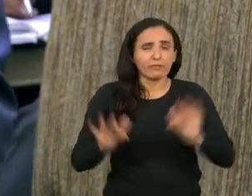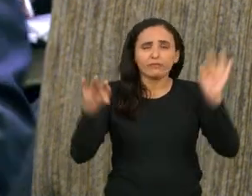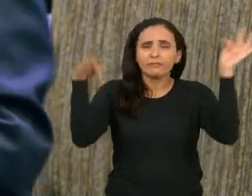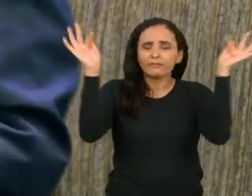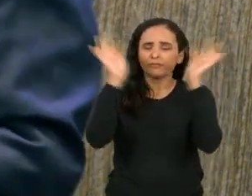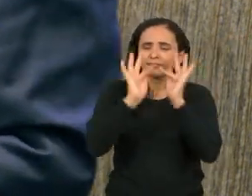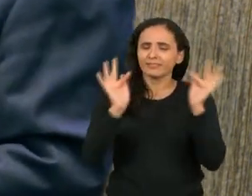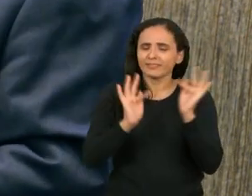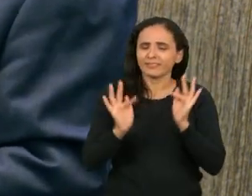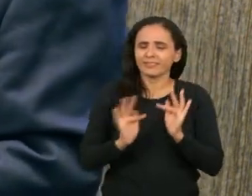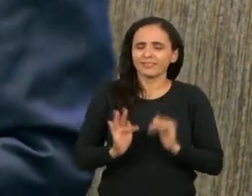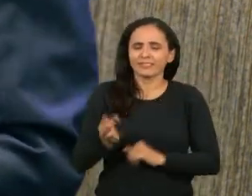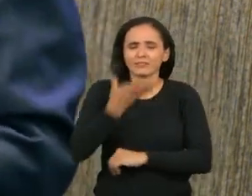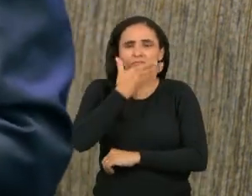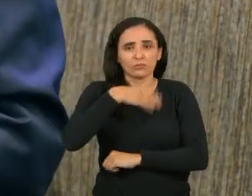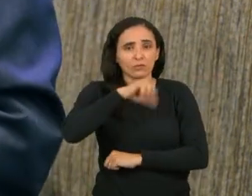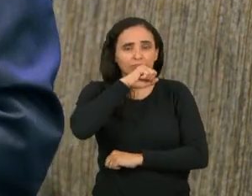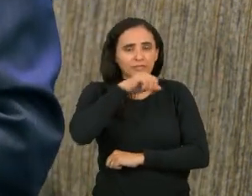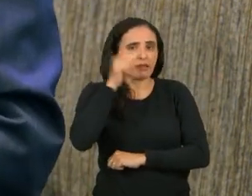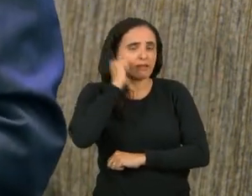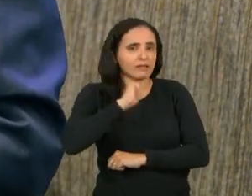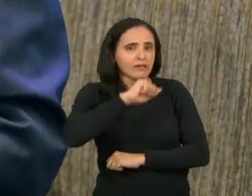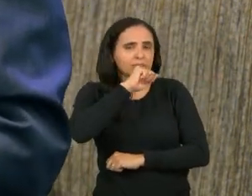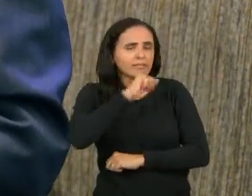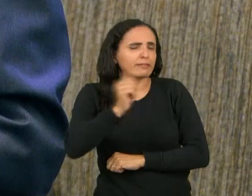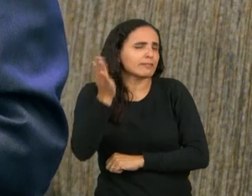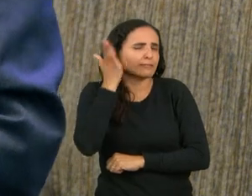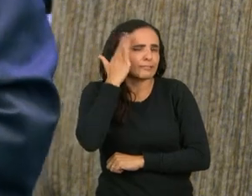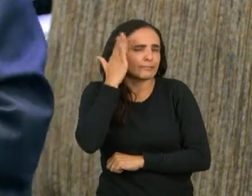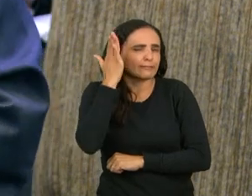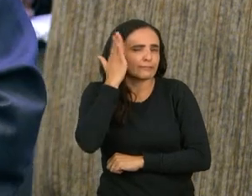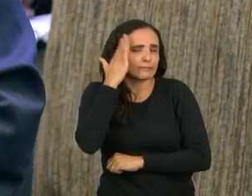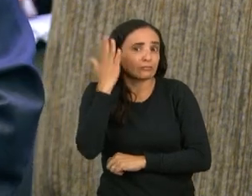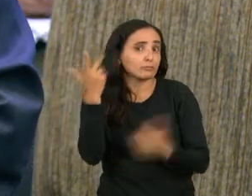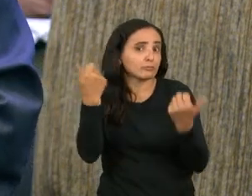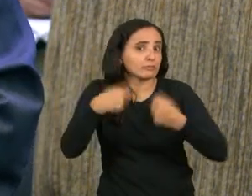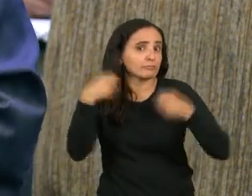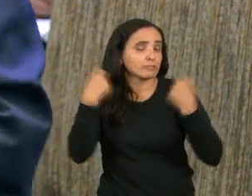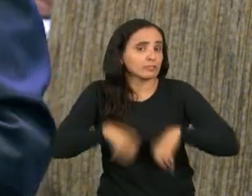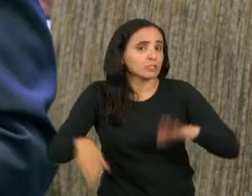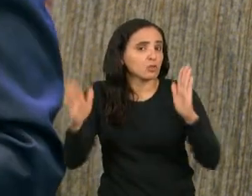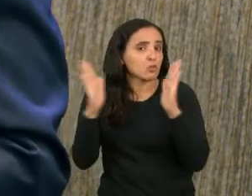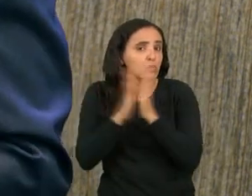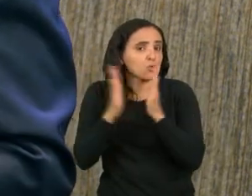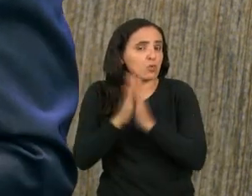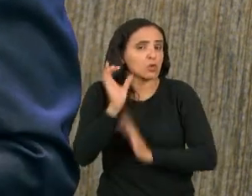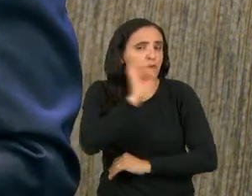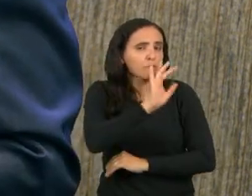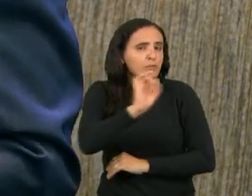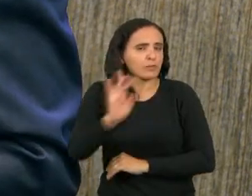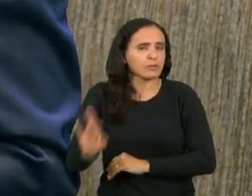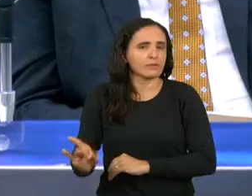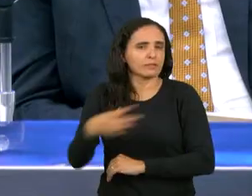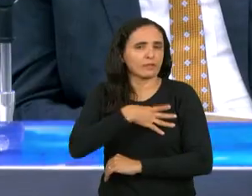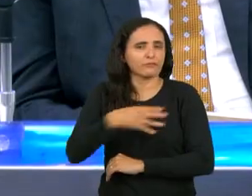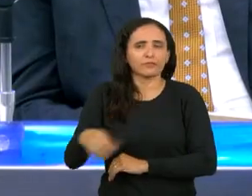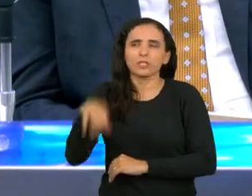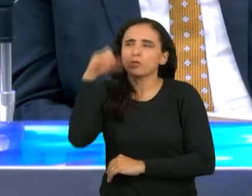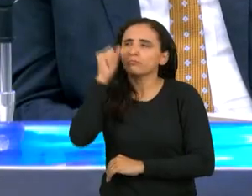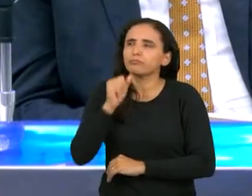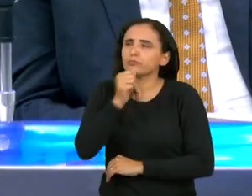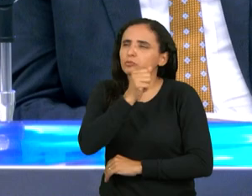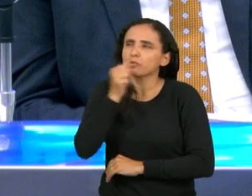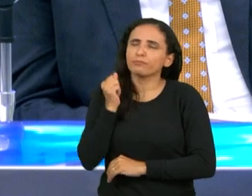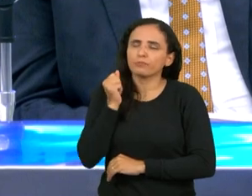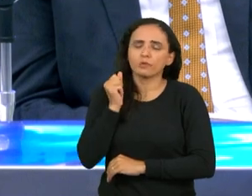pai a mãe que tem essa consciência de vê lá de jejuar pelos seus filhos